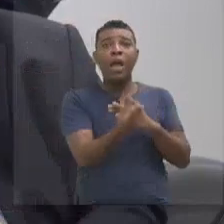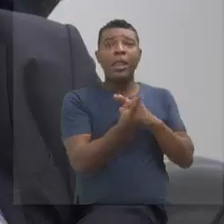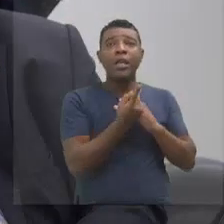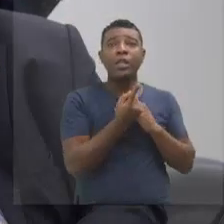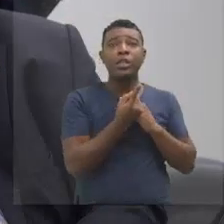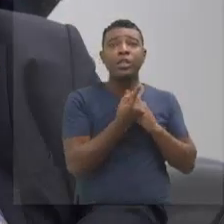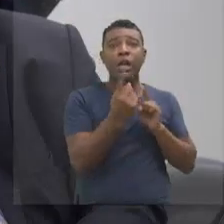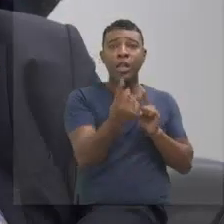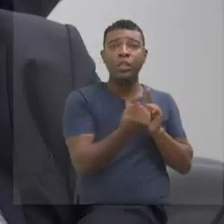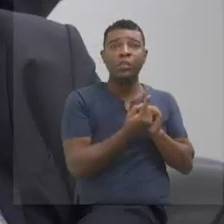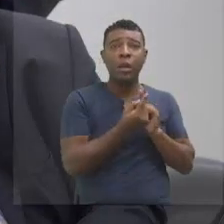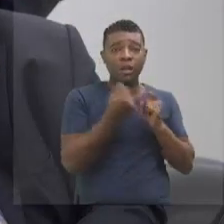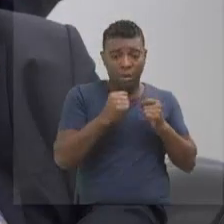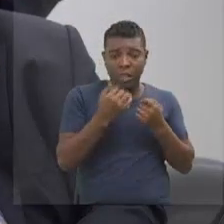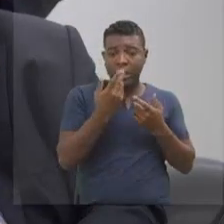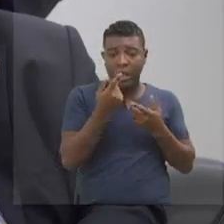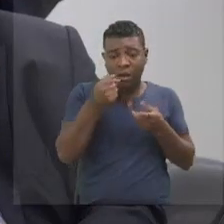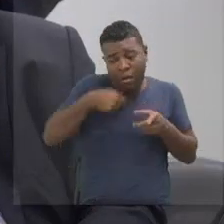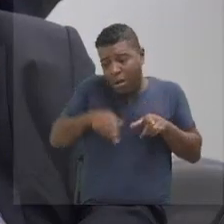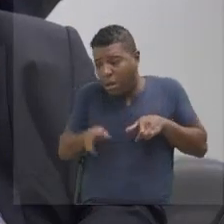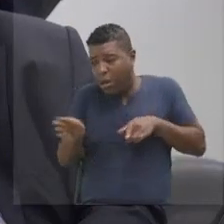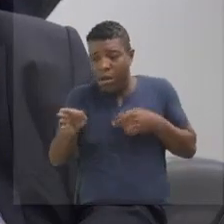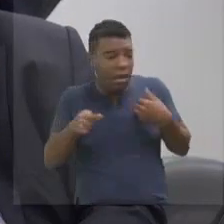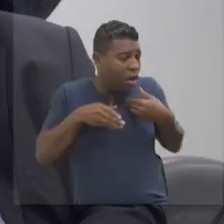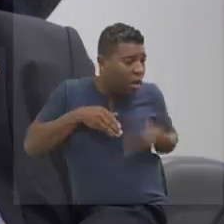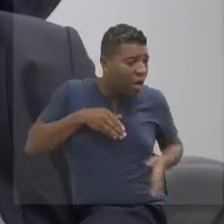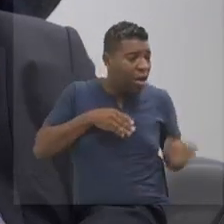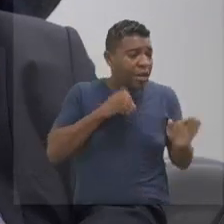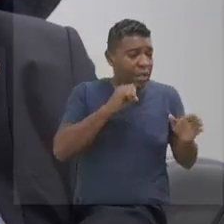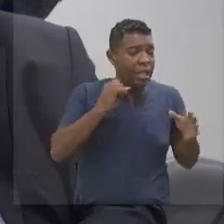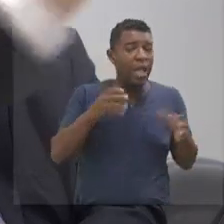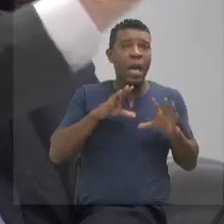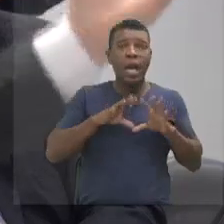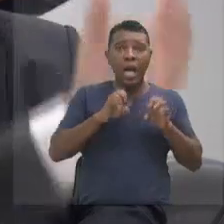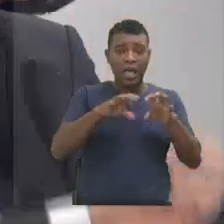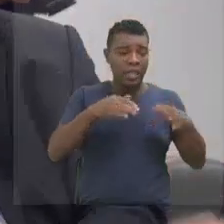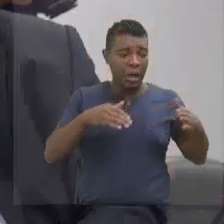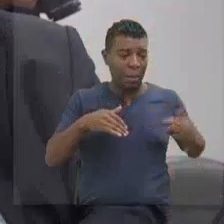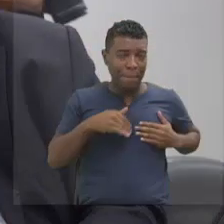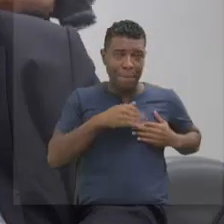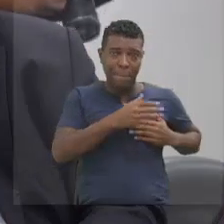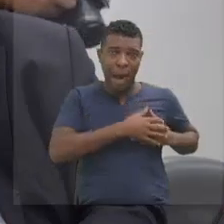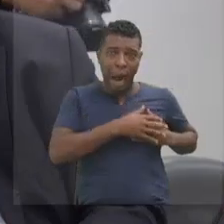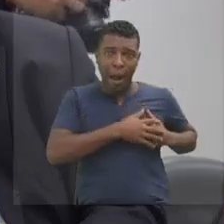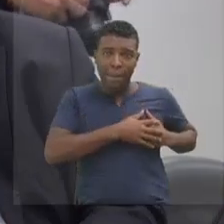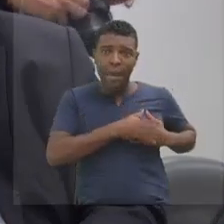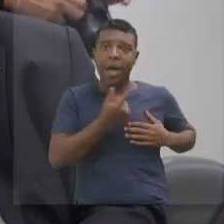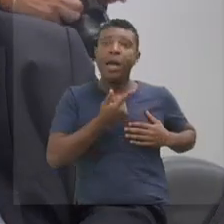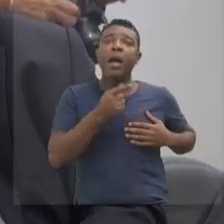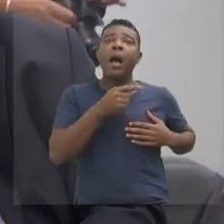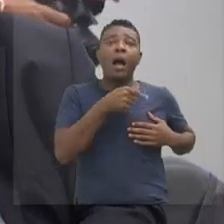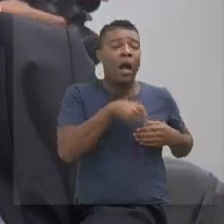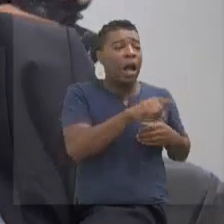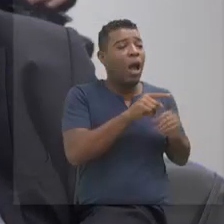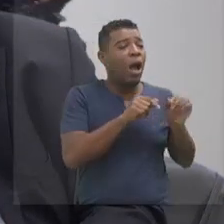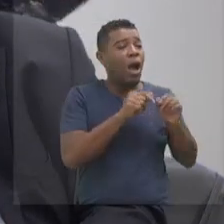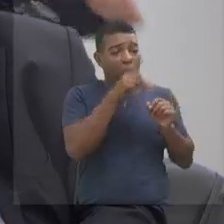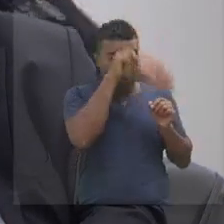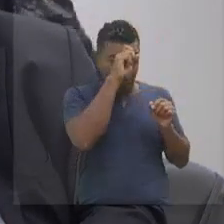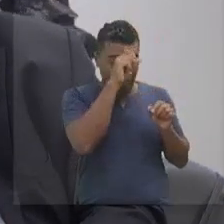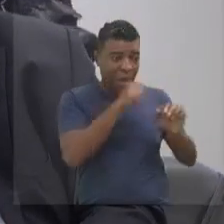precisa se subdividir se ele tiver um câncer de mama ele é colocado por um hospital a